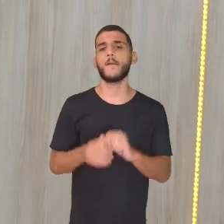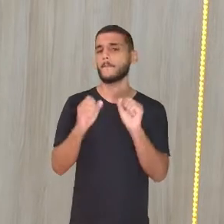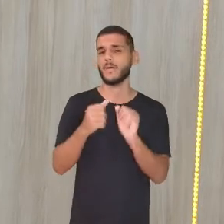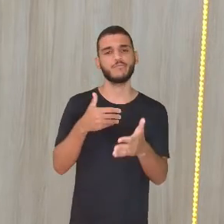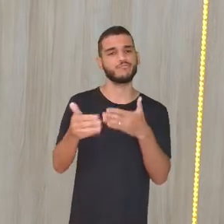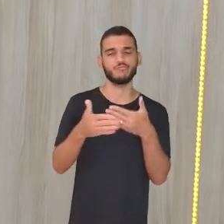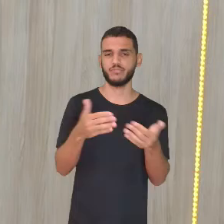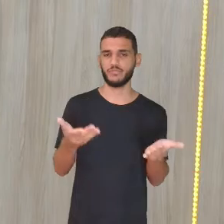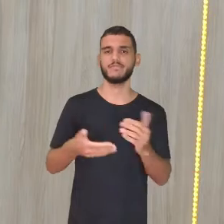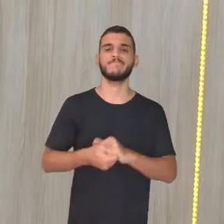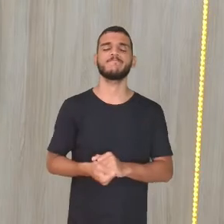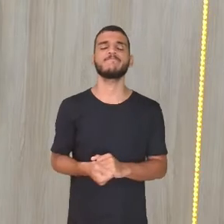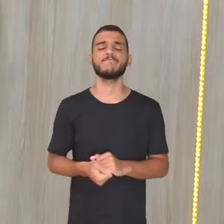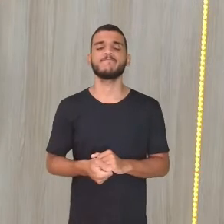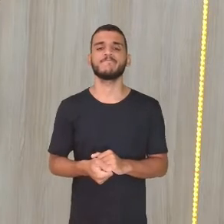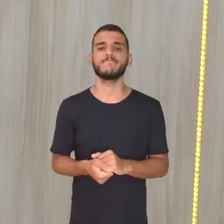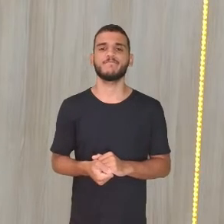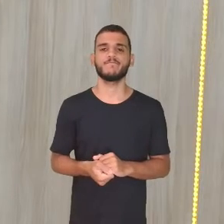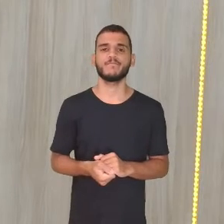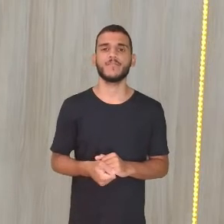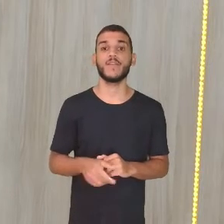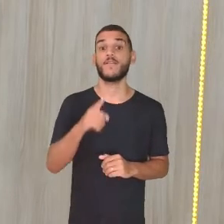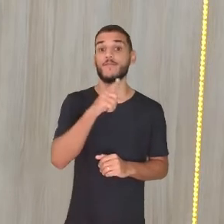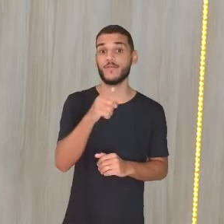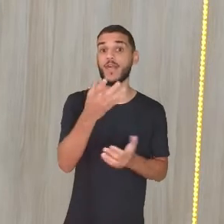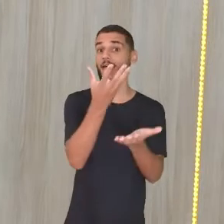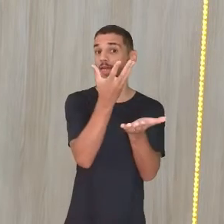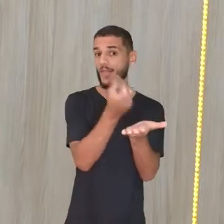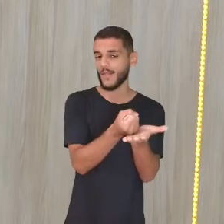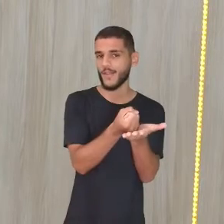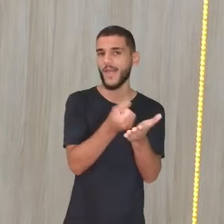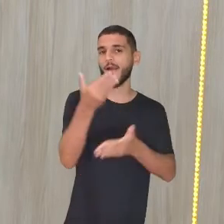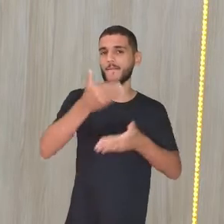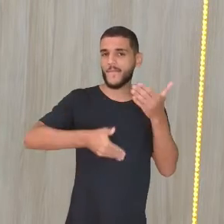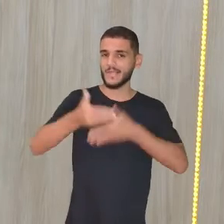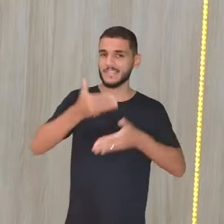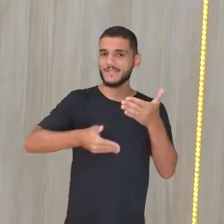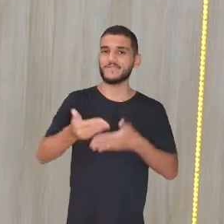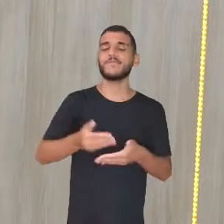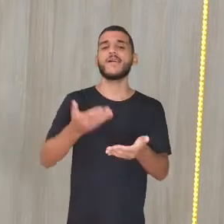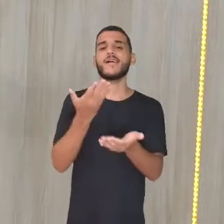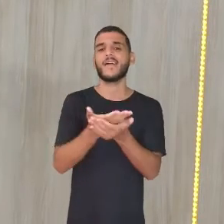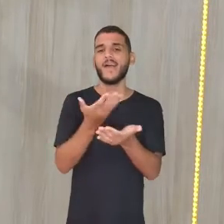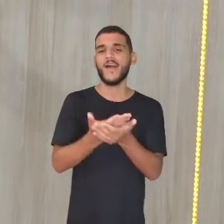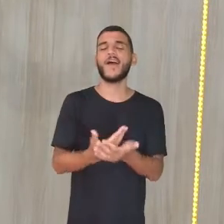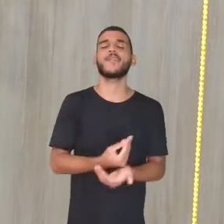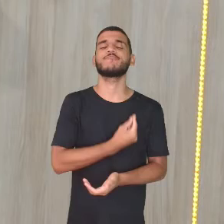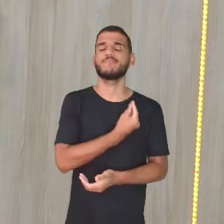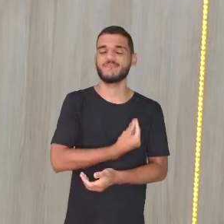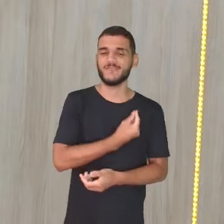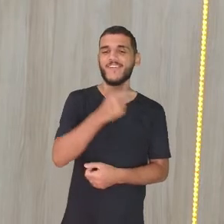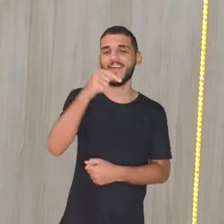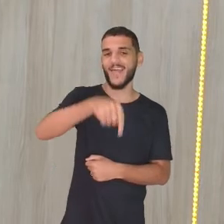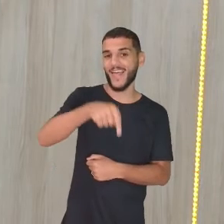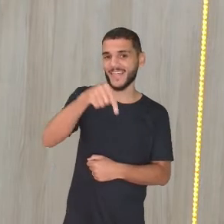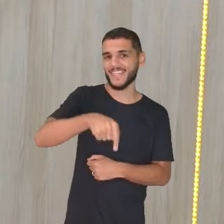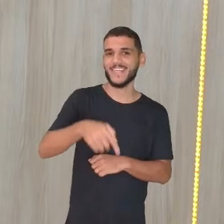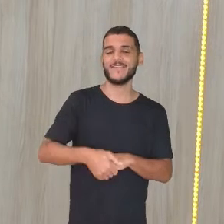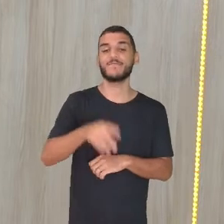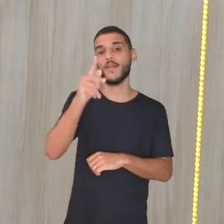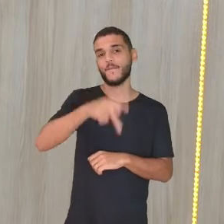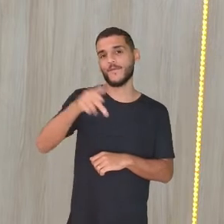ou iOS. Belezinha? Faz o download, vem participar da aula aqui ao vivo com a gente. Professor